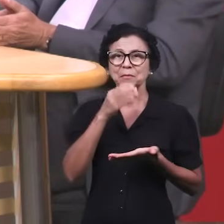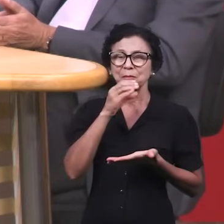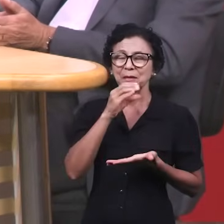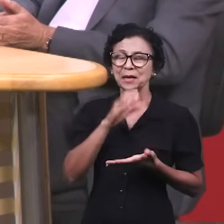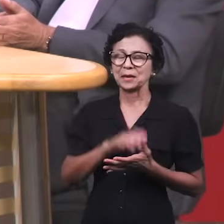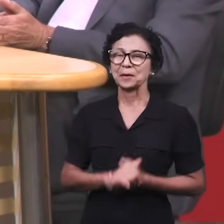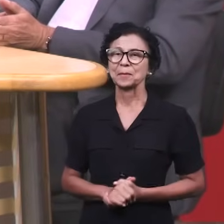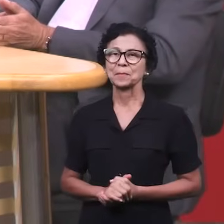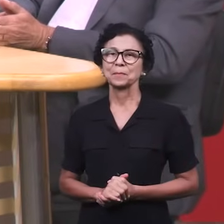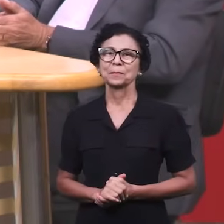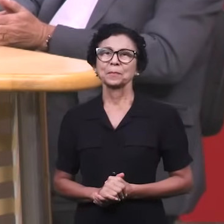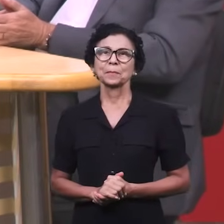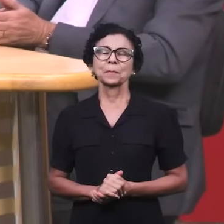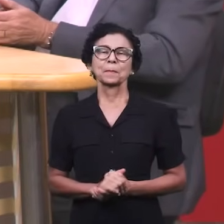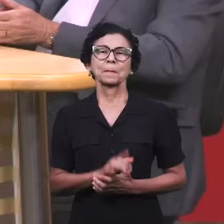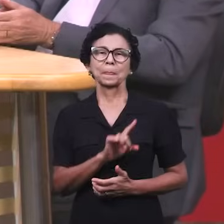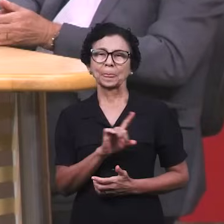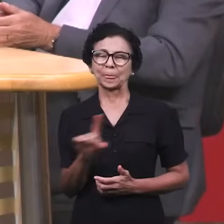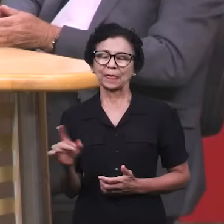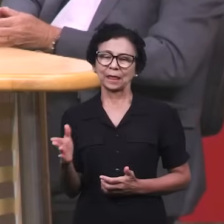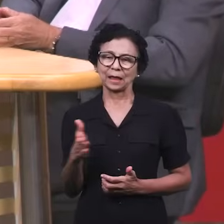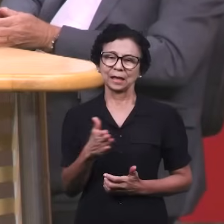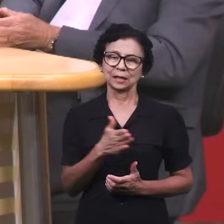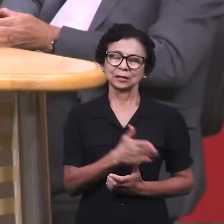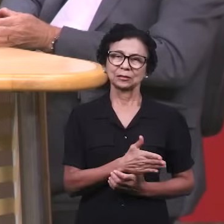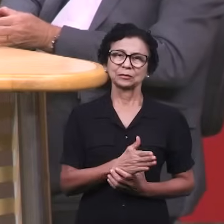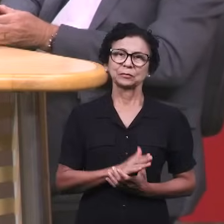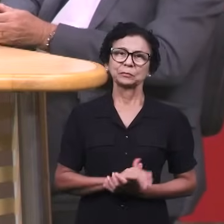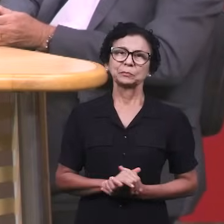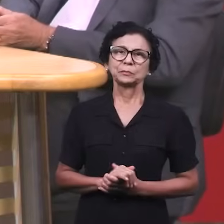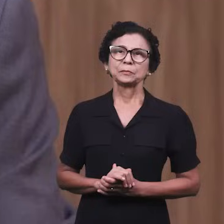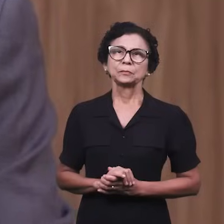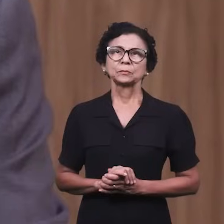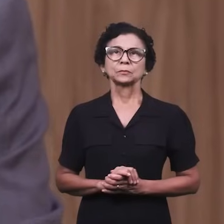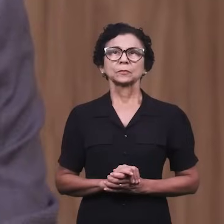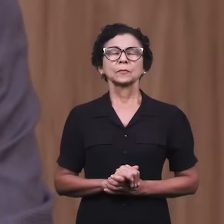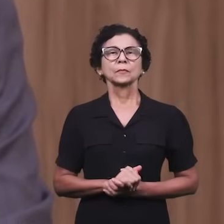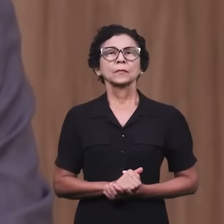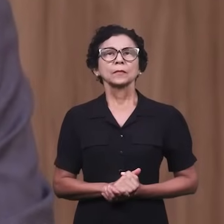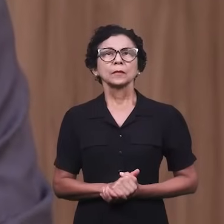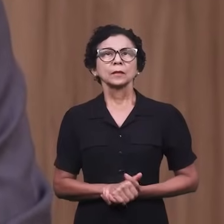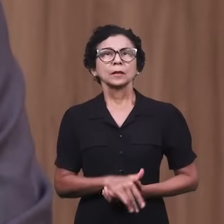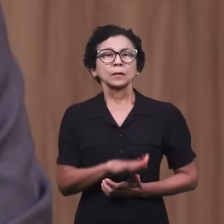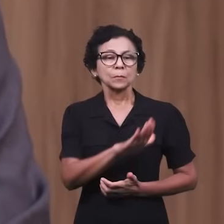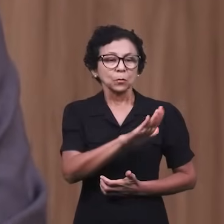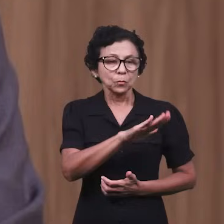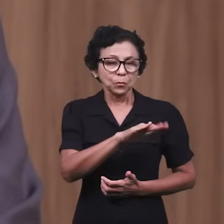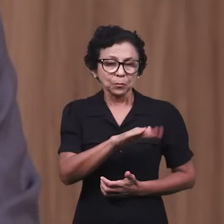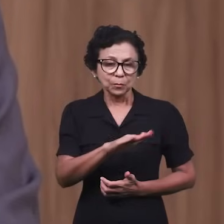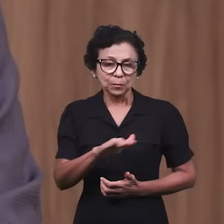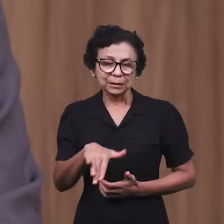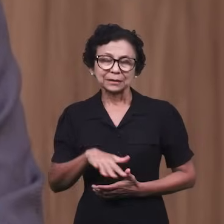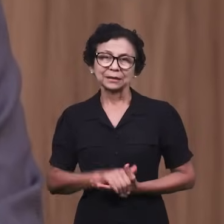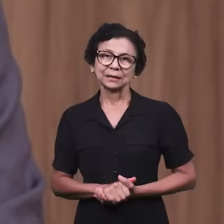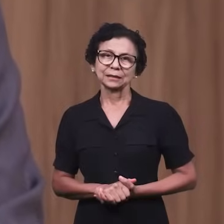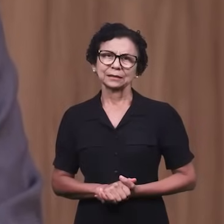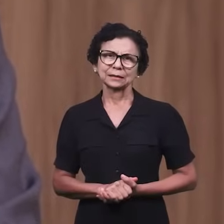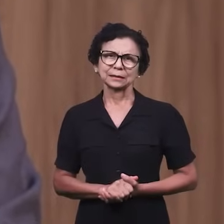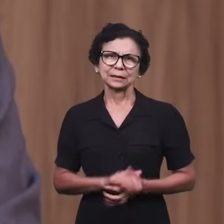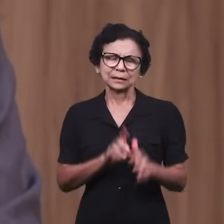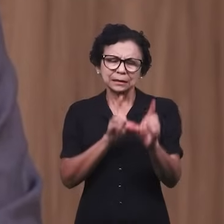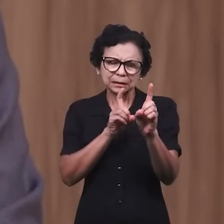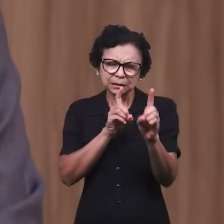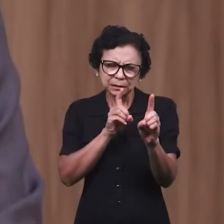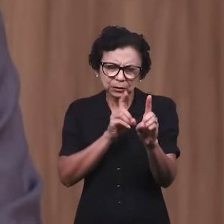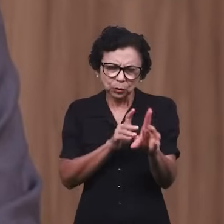criança e bem doutrinada bem instruída pode até amanhã qualquer Líder pode aparecer e querer mudar